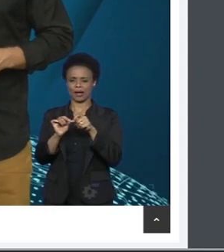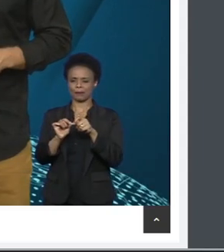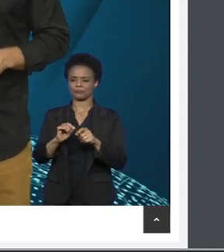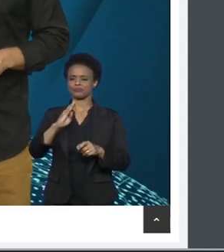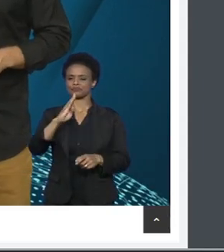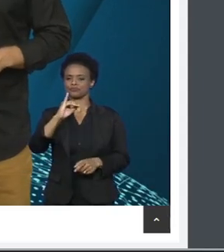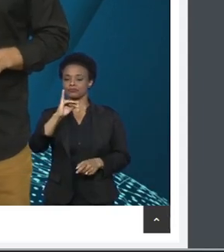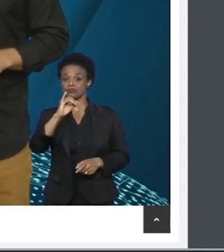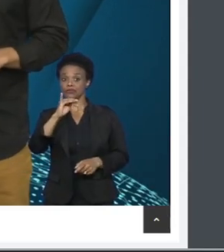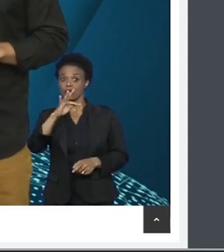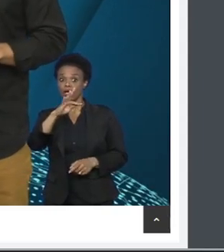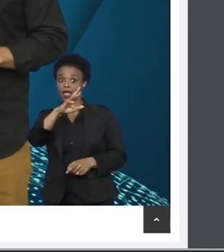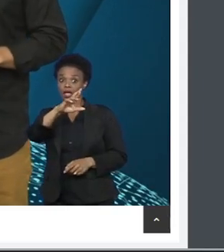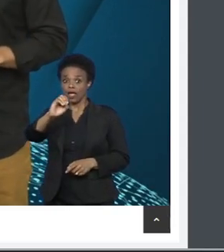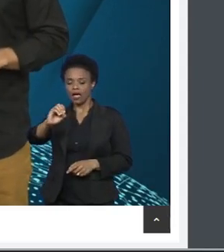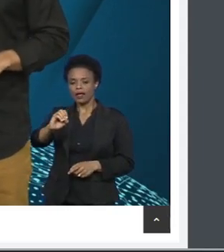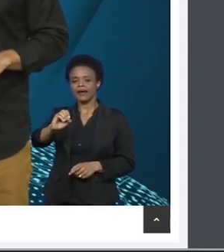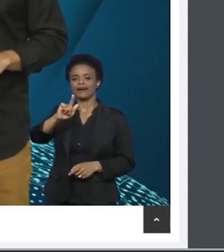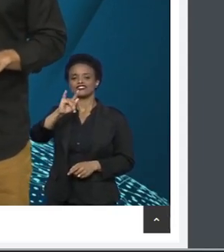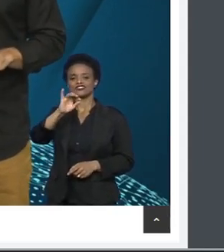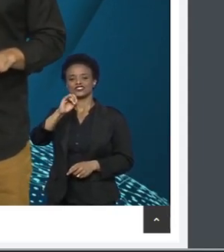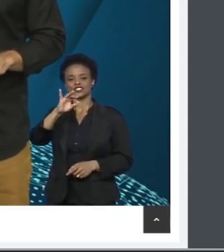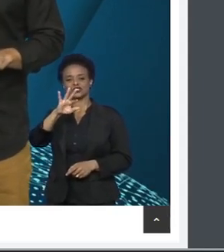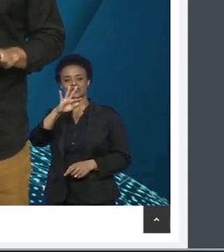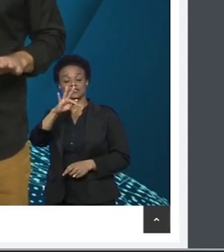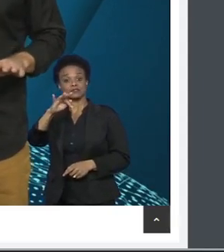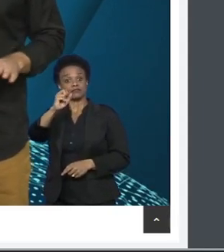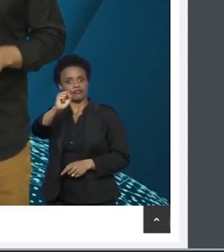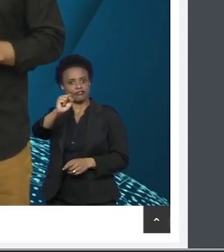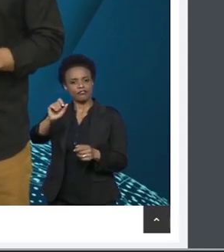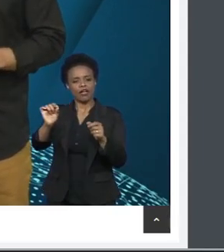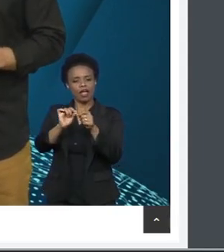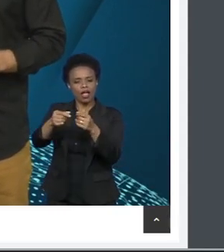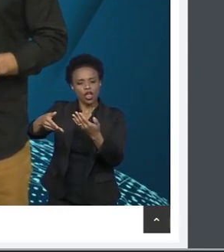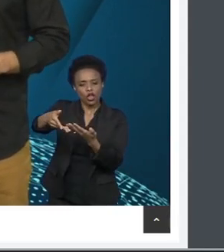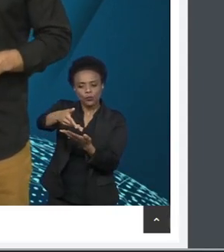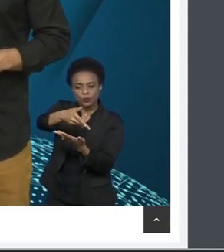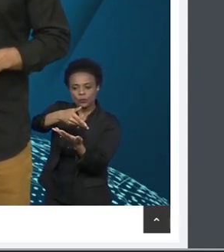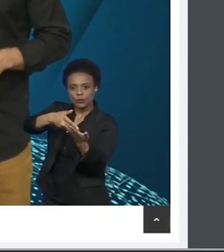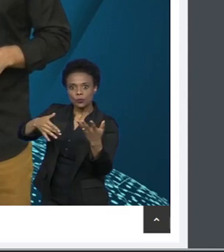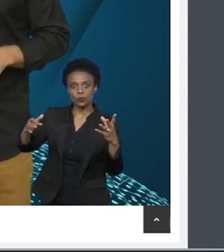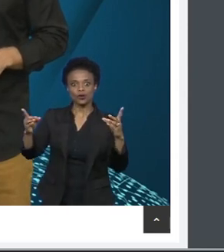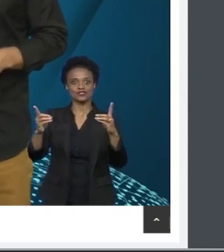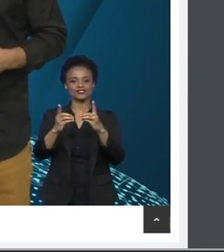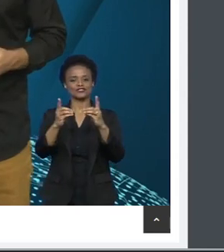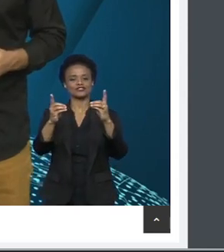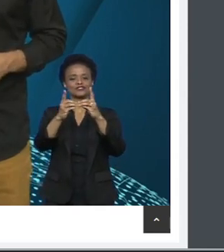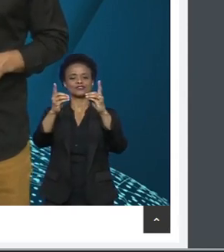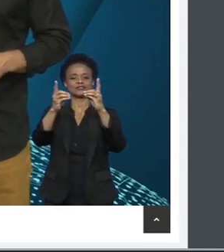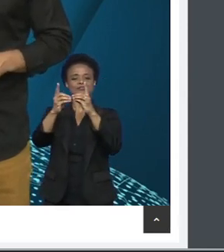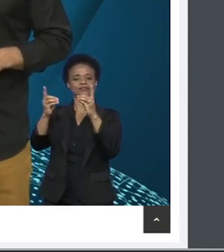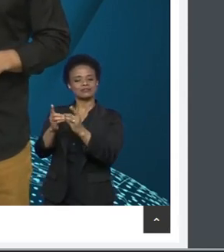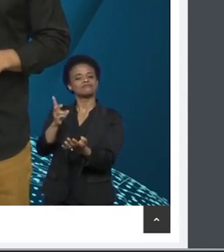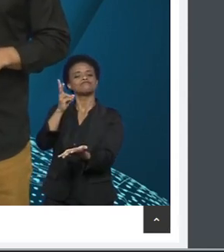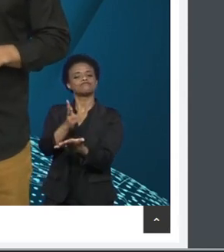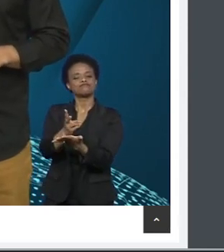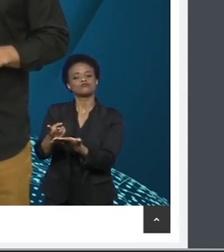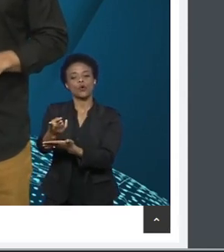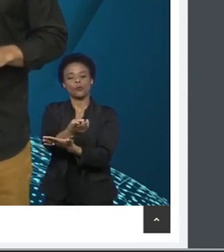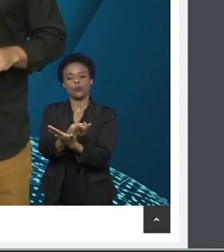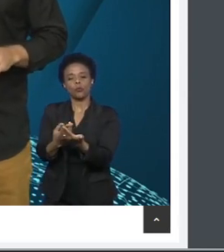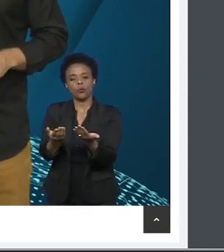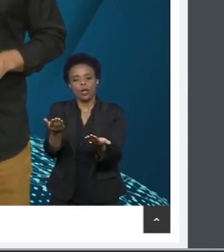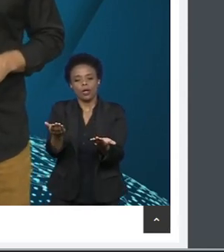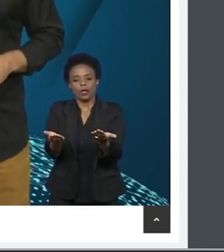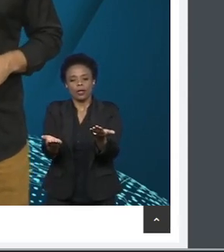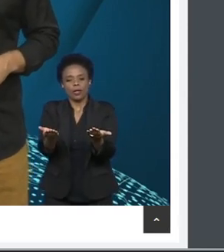biosfera, atmosfera e geosfera atuam de maneira integrada e dinâmica, sempre procurando manter o equilíbrio ideal para